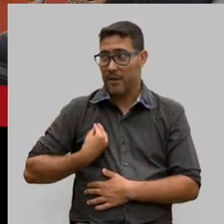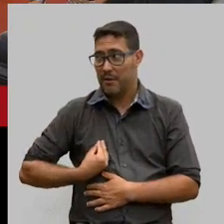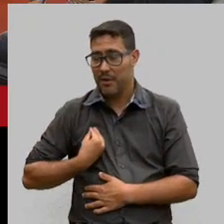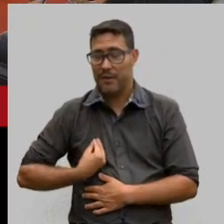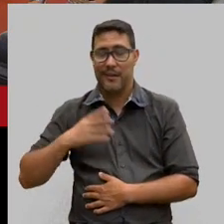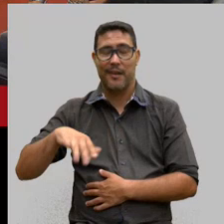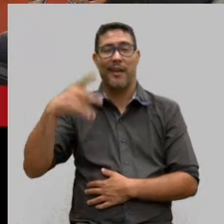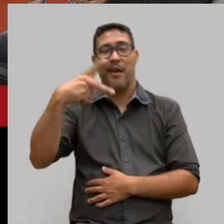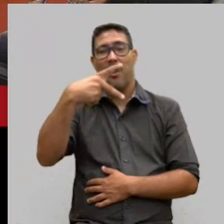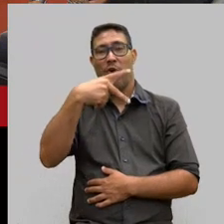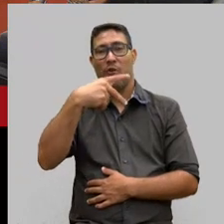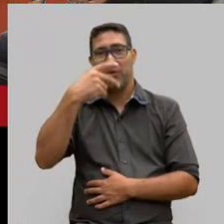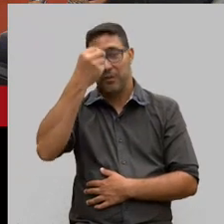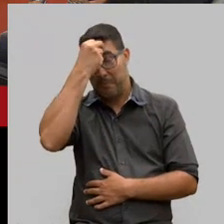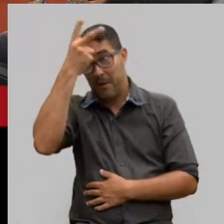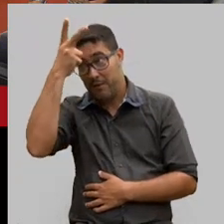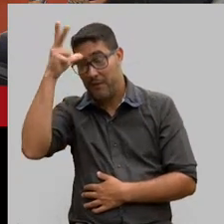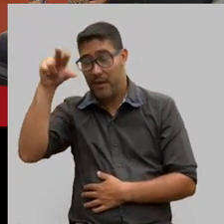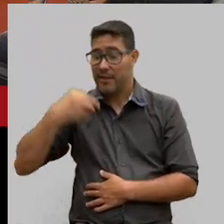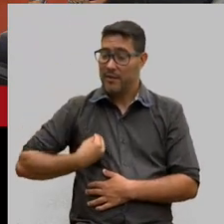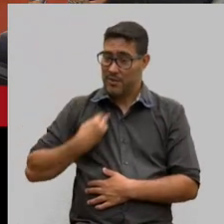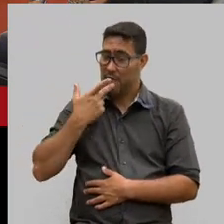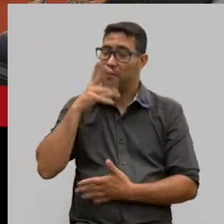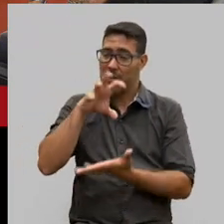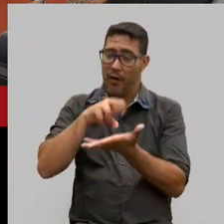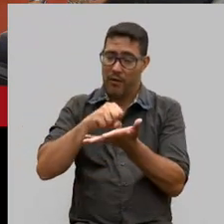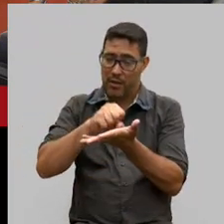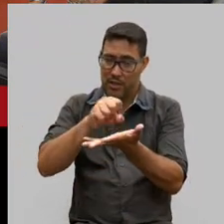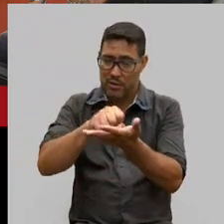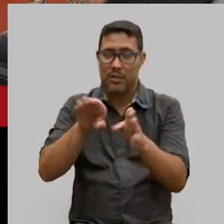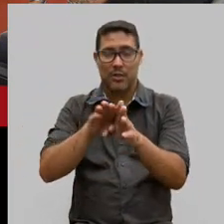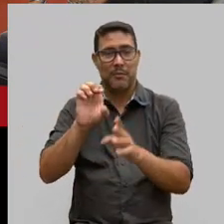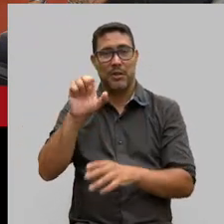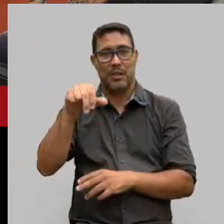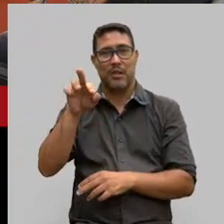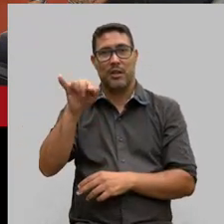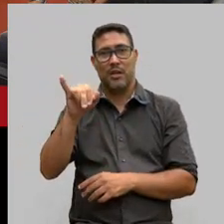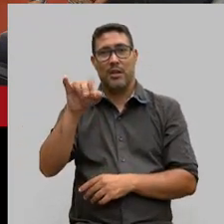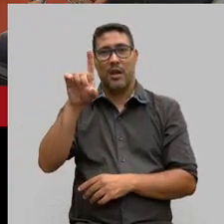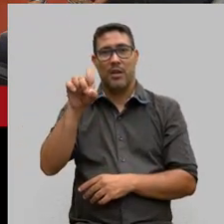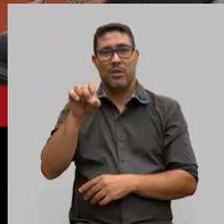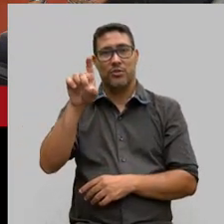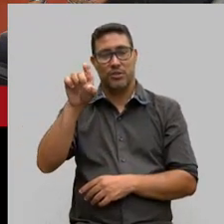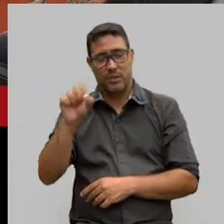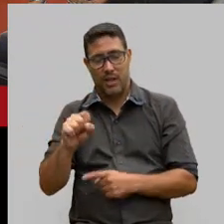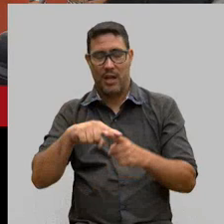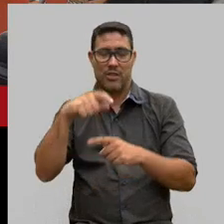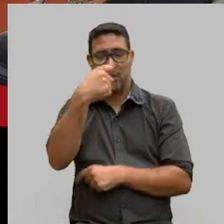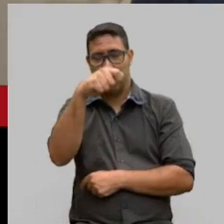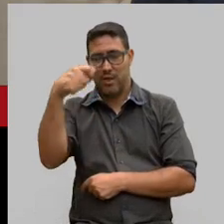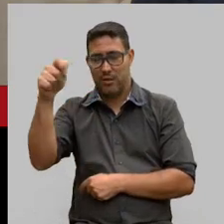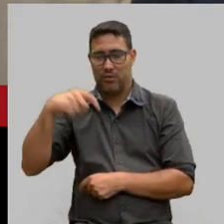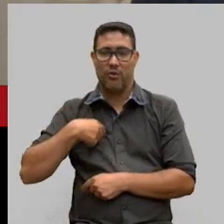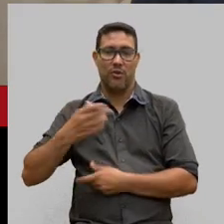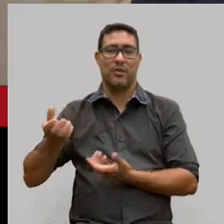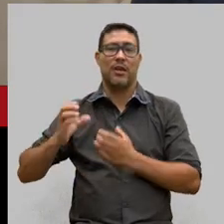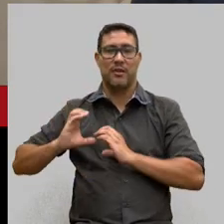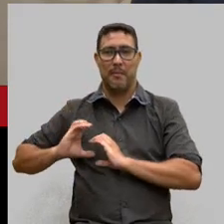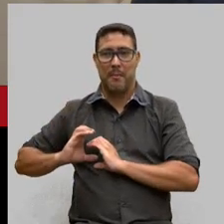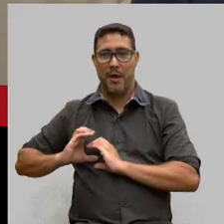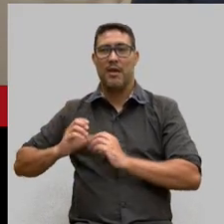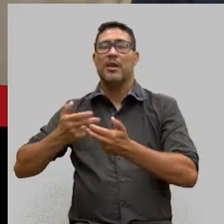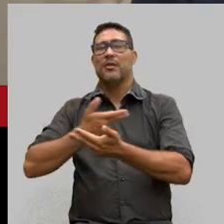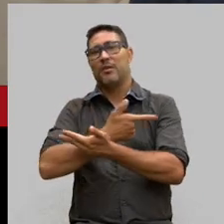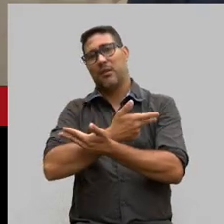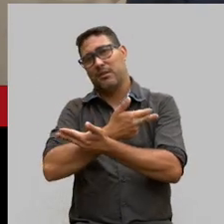no decorrer da audiência vamos fazer os registros e também das entidades as associações as apis todas as entidades e não